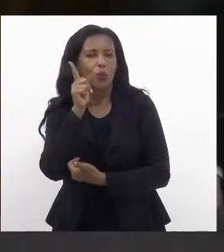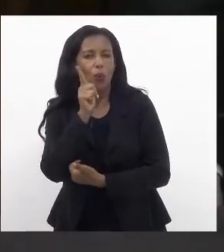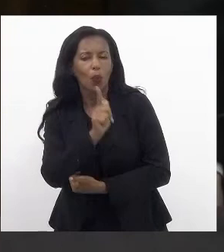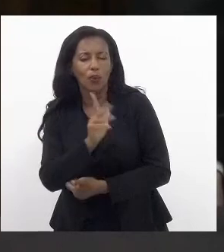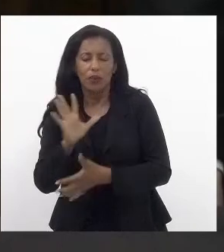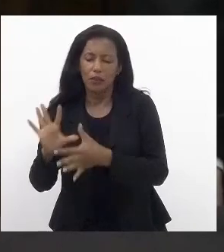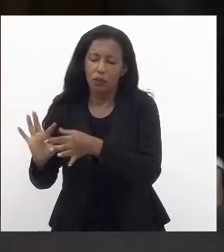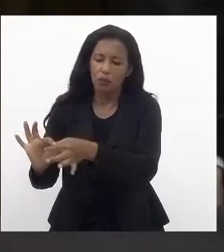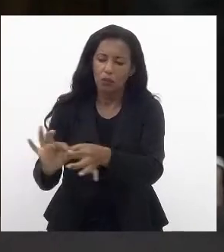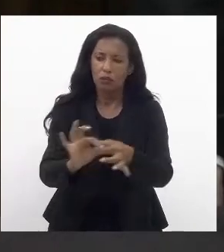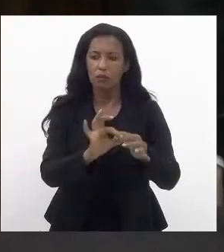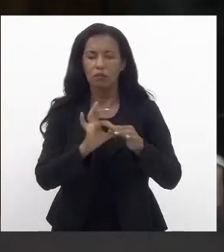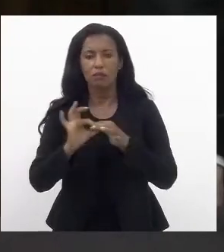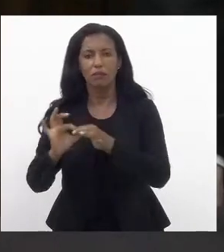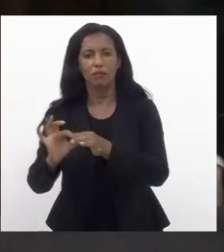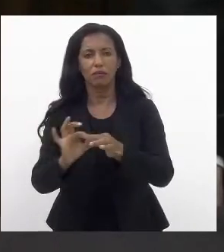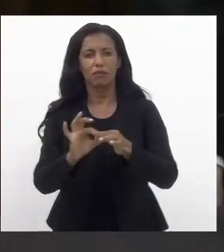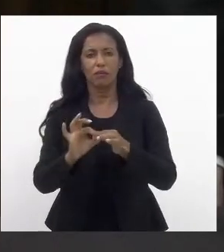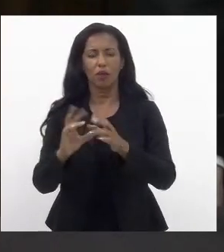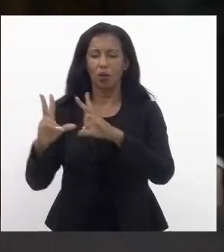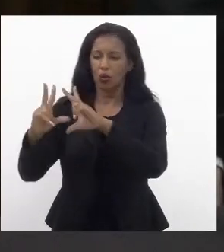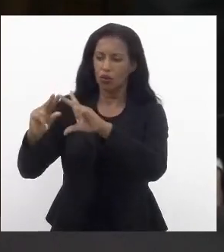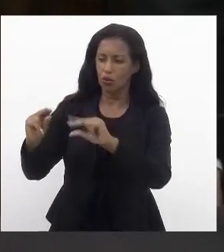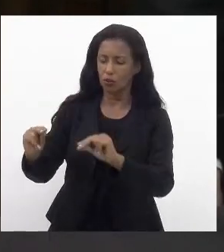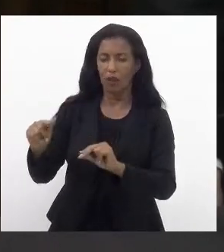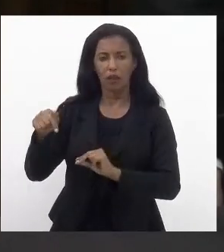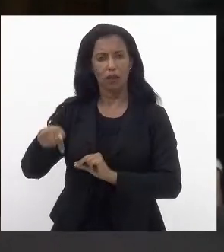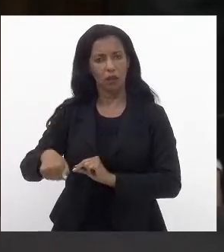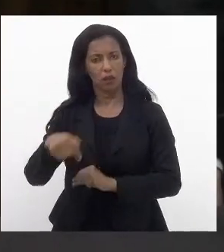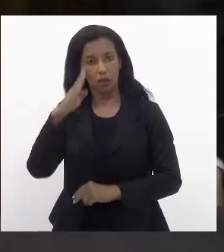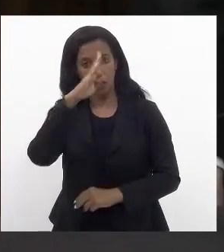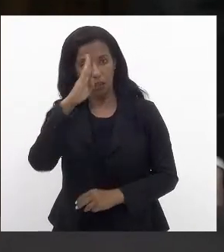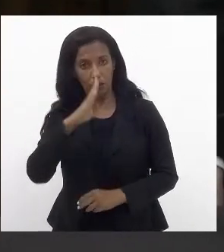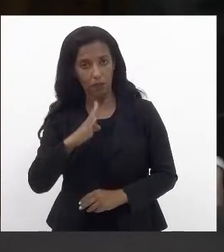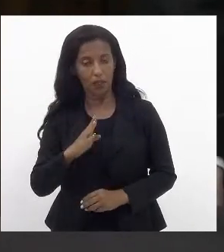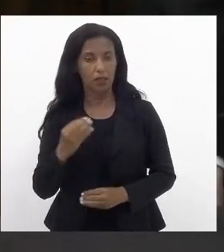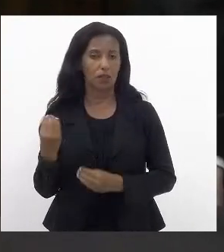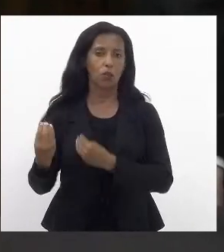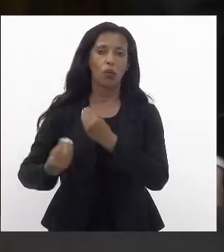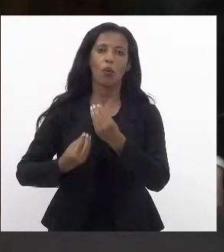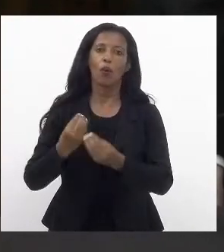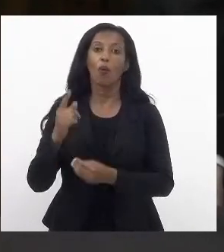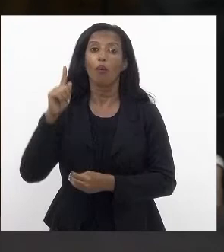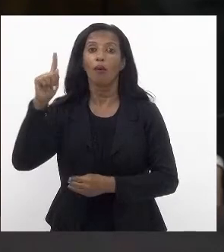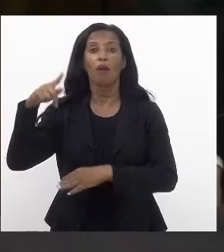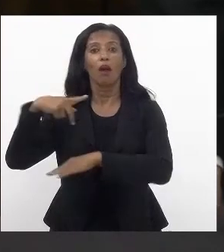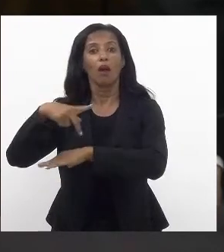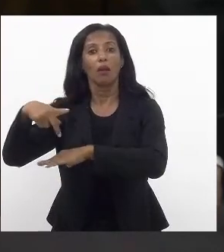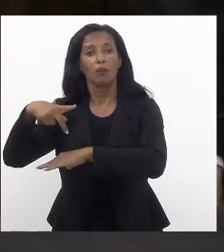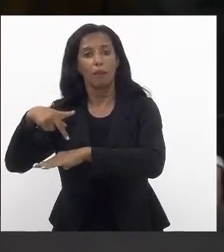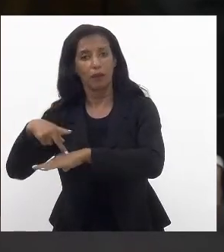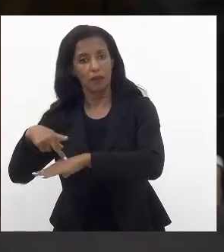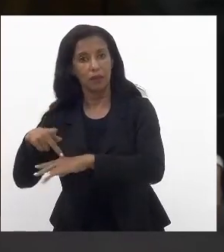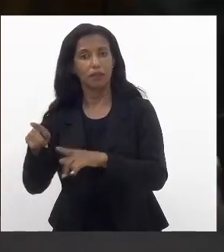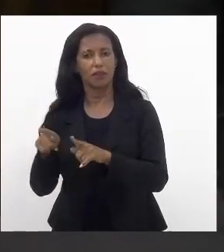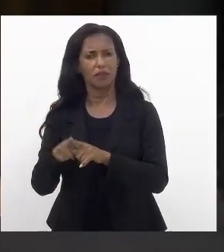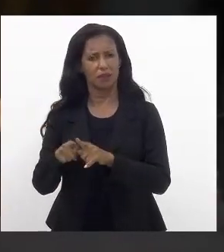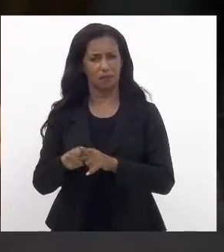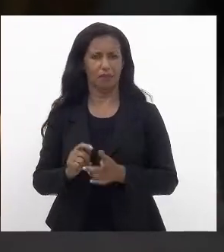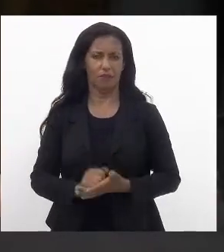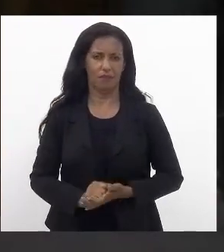reunir os libaneses tanto aqui no Brasil como no Líbano. O Senhor realizou